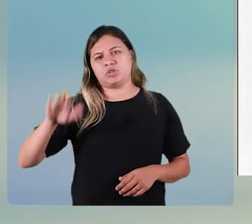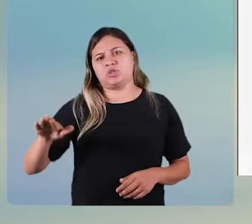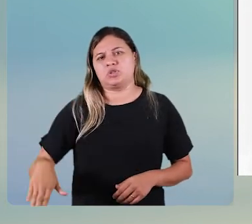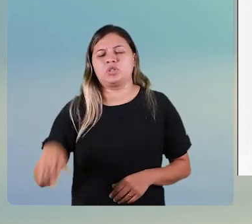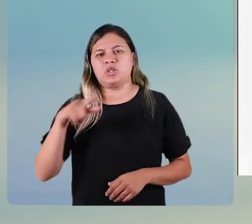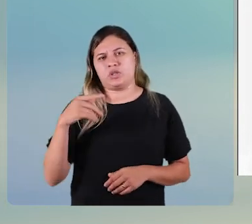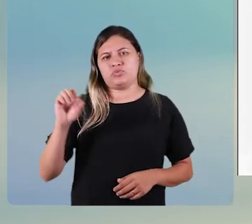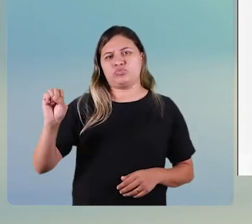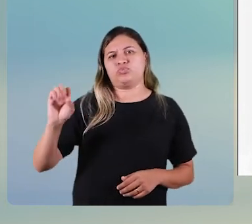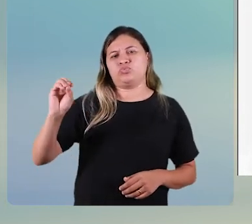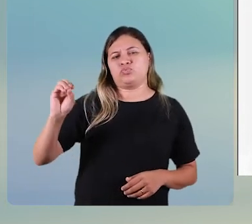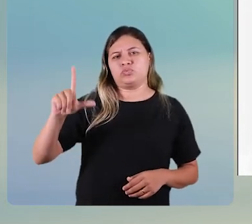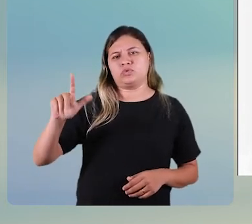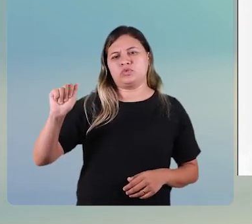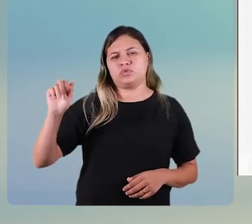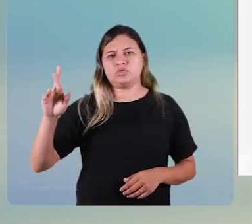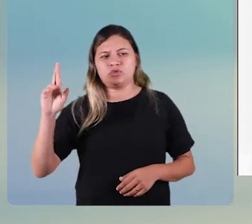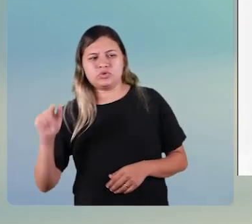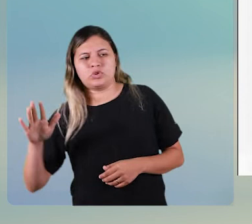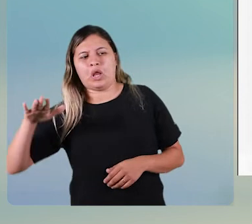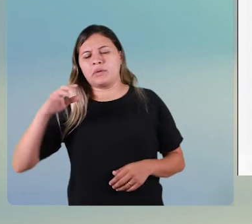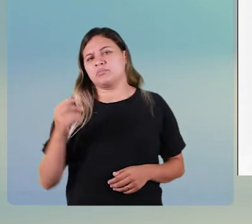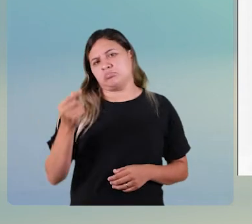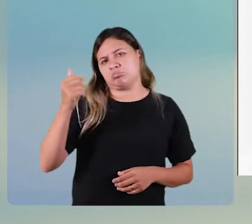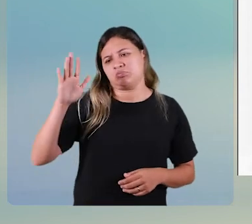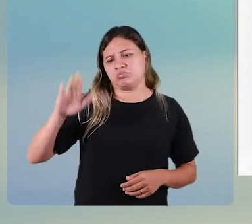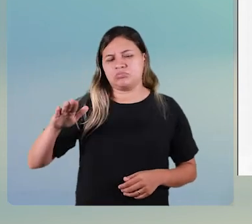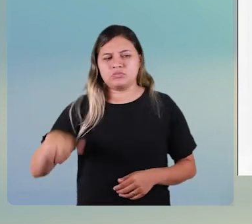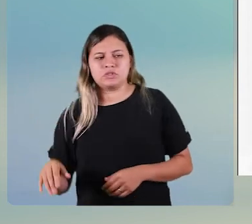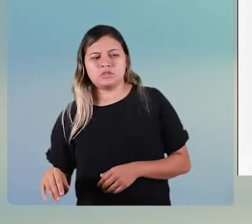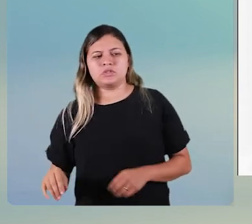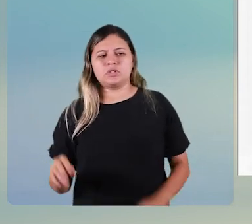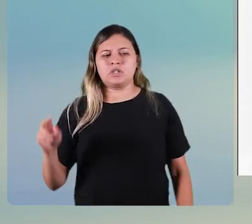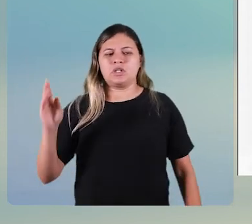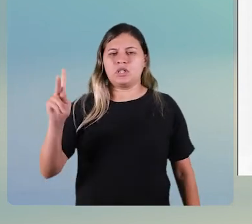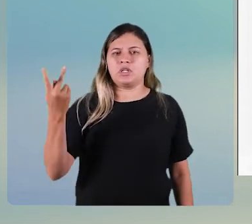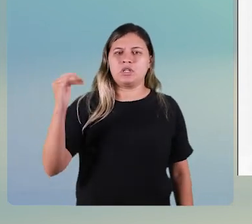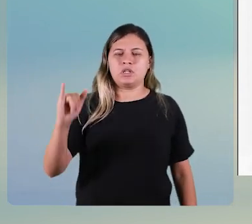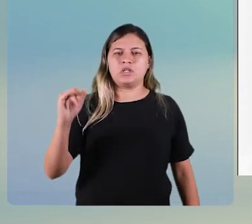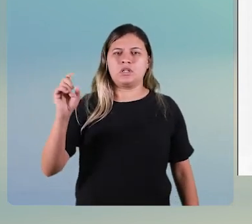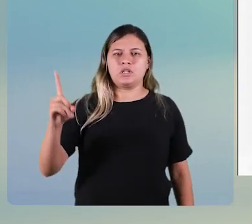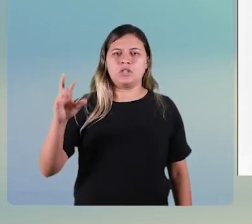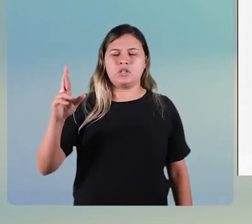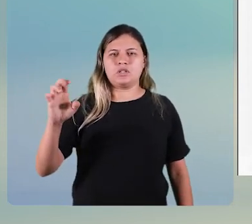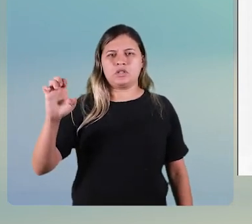termoelétrica. Então ela é muito vantajosa em termos econômicos, certo? E vocês estão vendo aí, ó, que em termos de